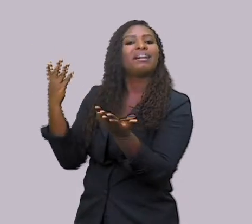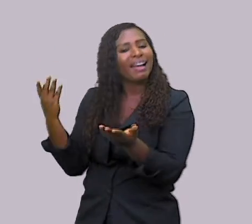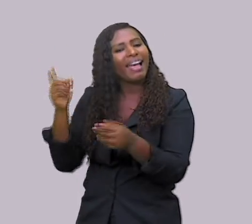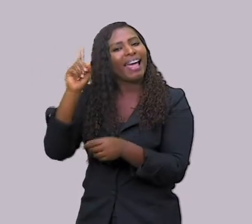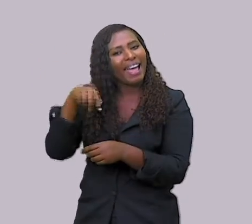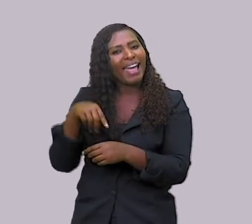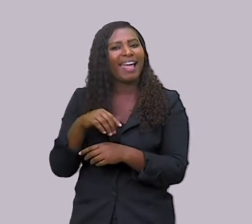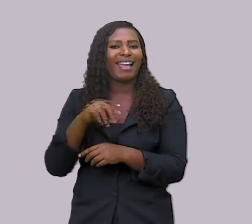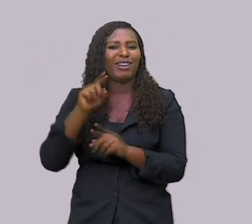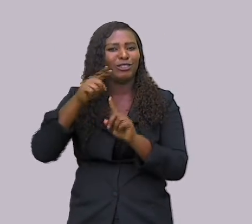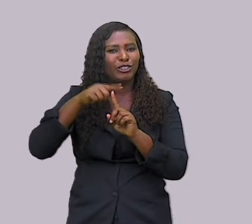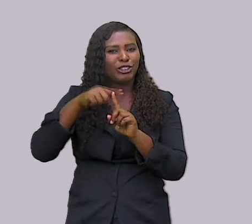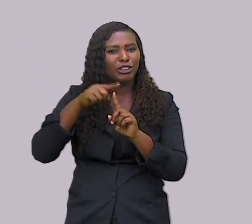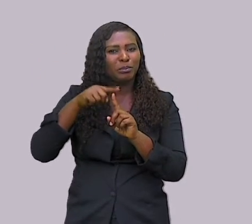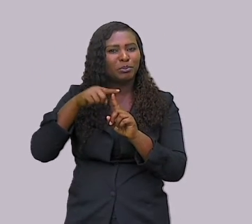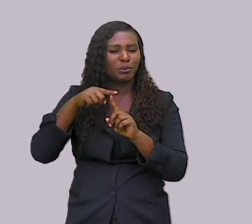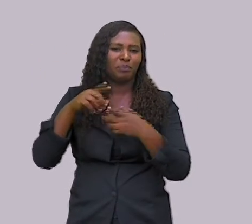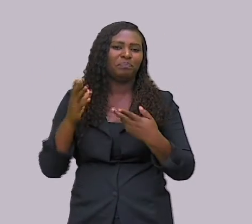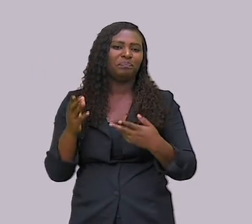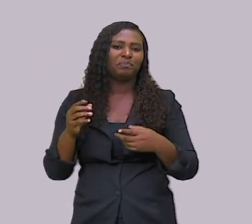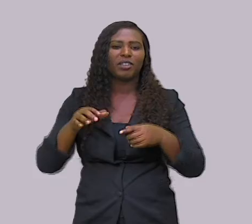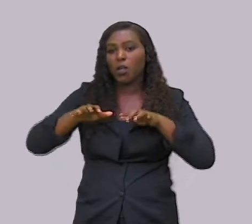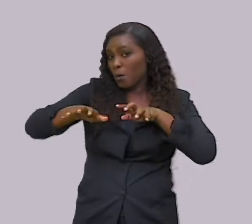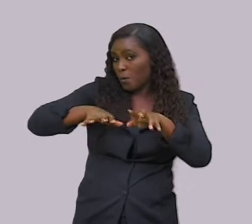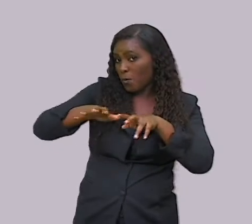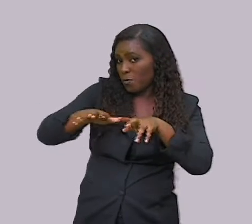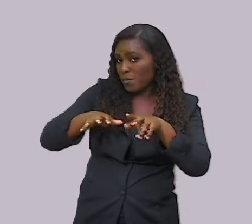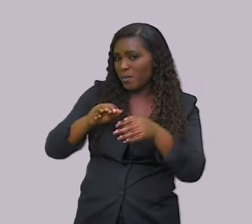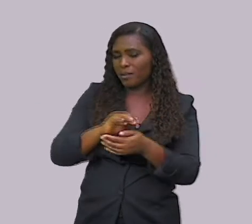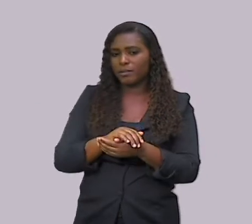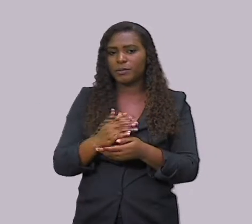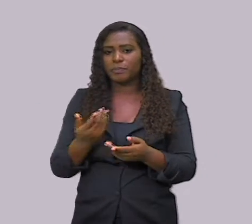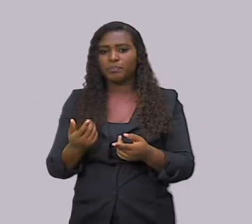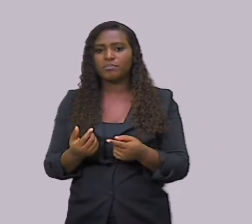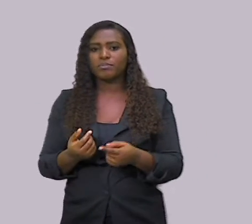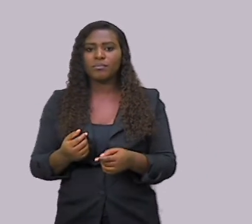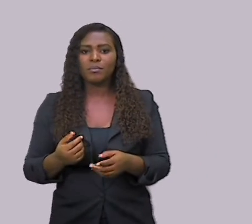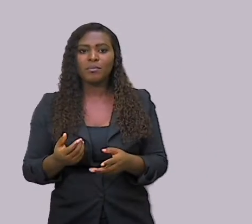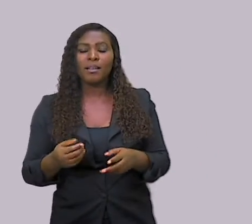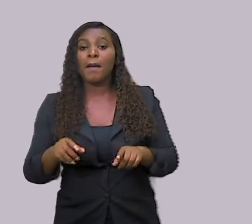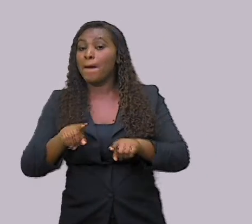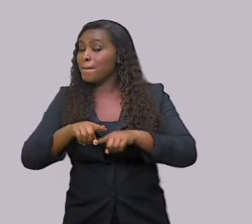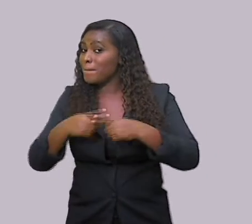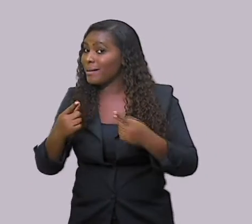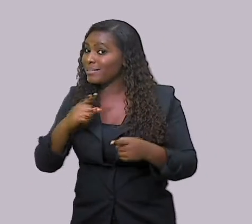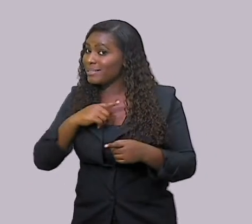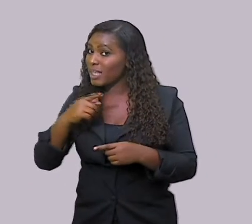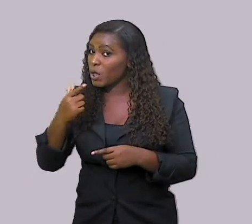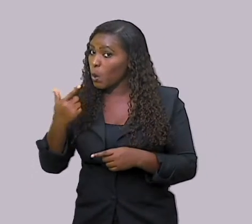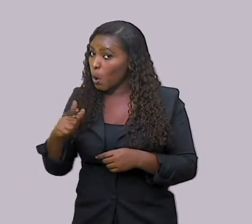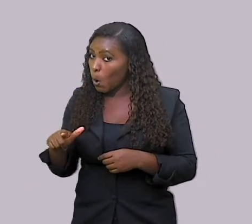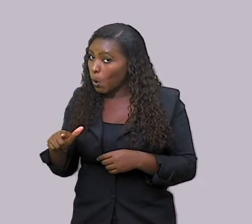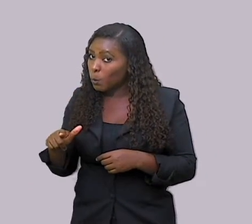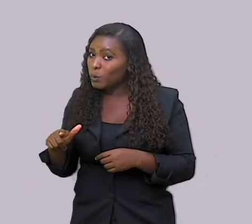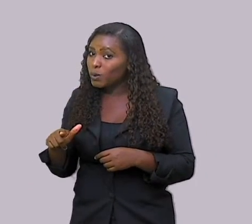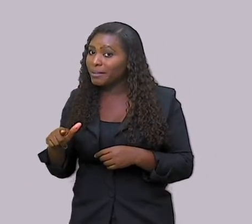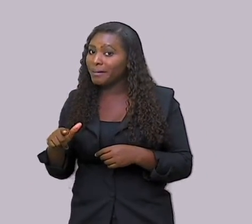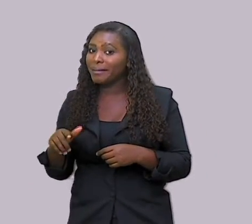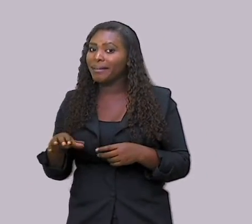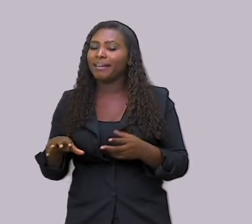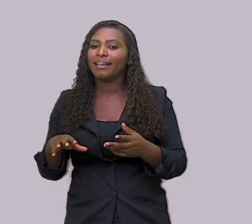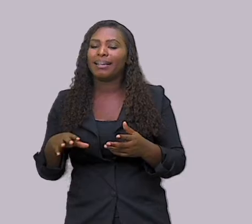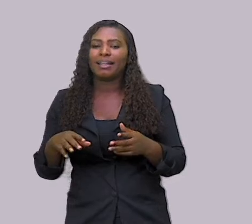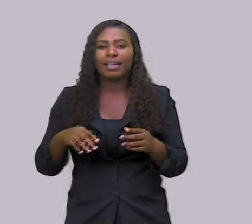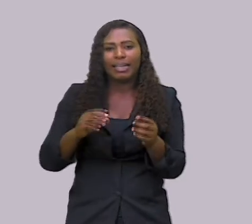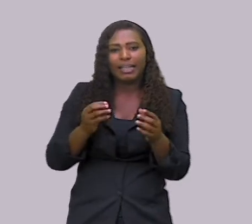à situação de um corpo, como se ele estivesse armazenada, que pode ser transformado em energia